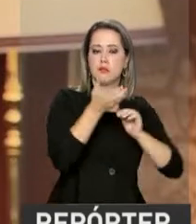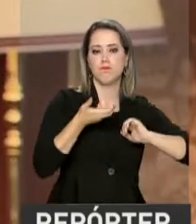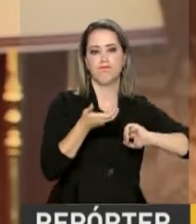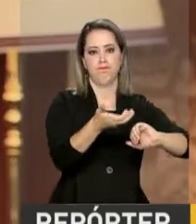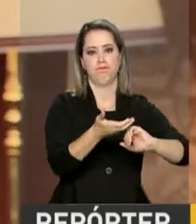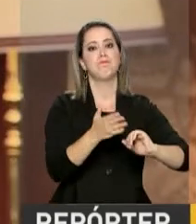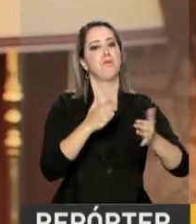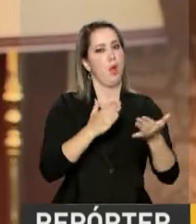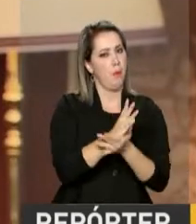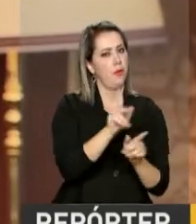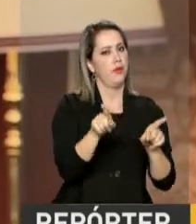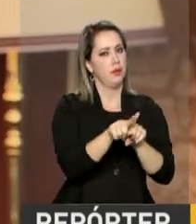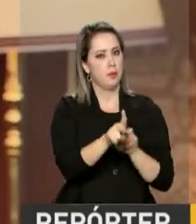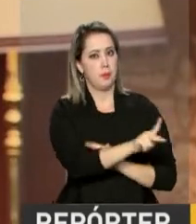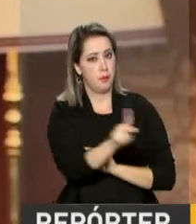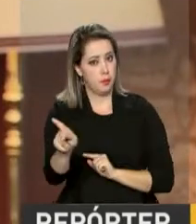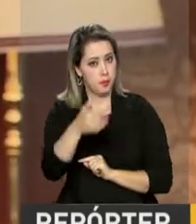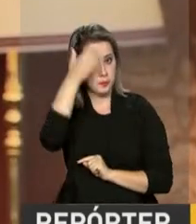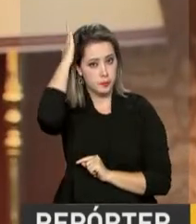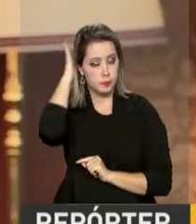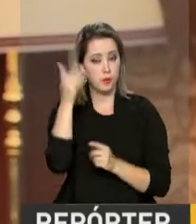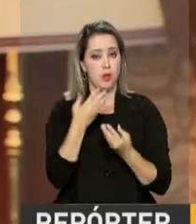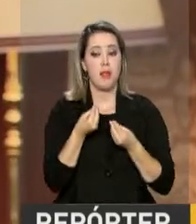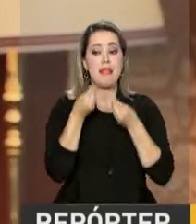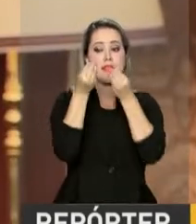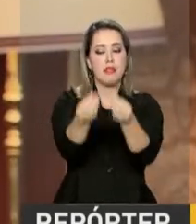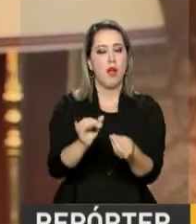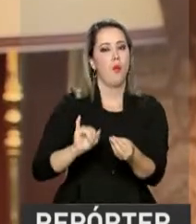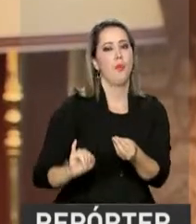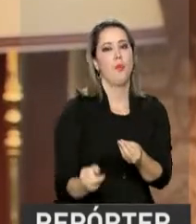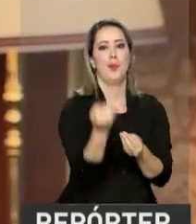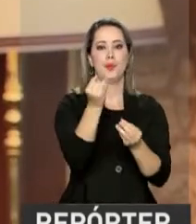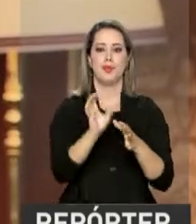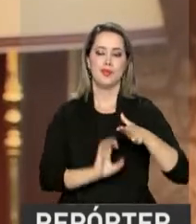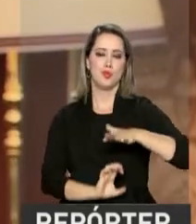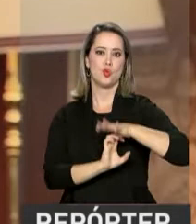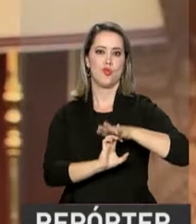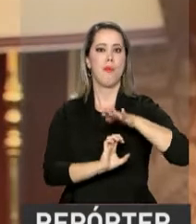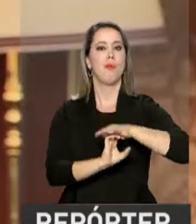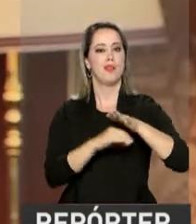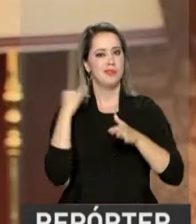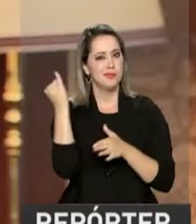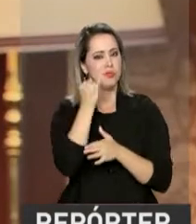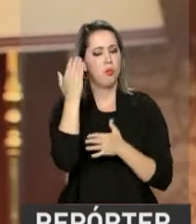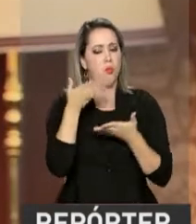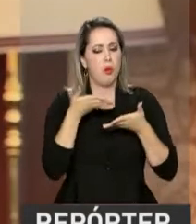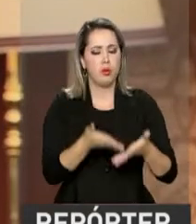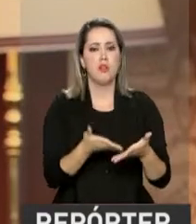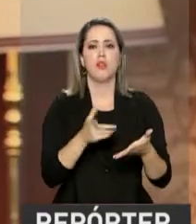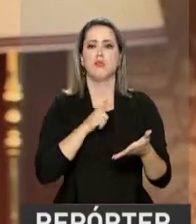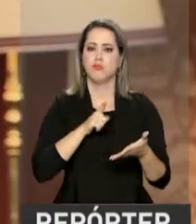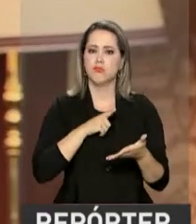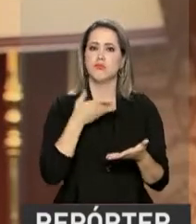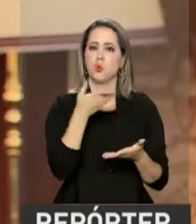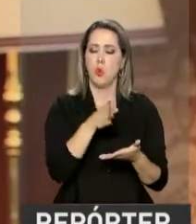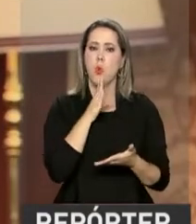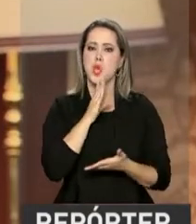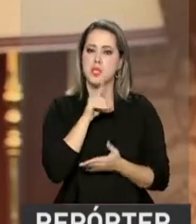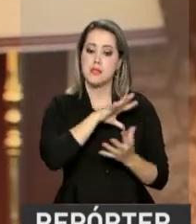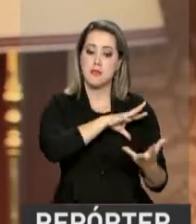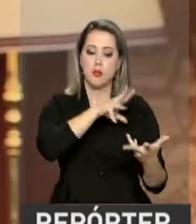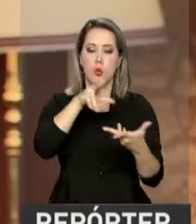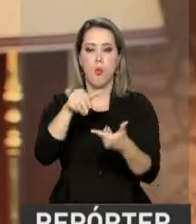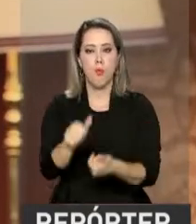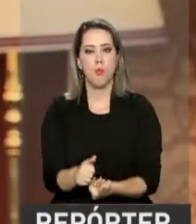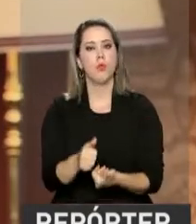cênico que vai trazer a oportunidade de grandes empresas de empresas que têm no 'hall' reconhecido mundialmente